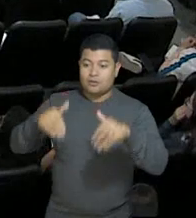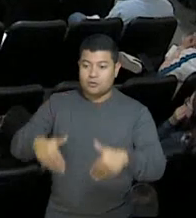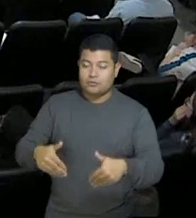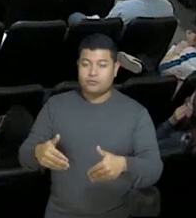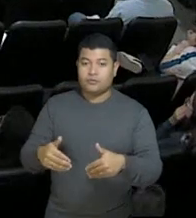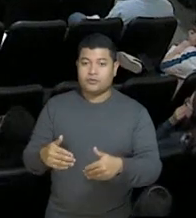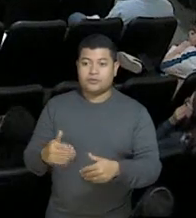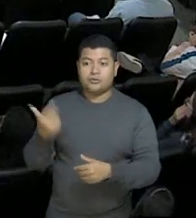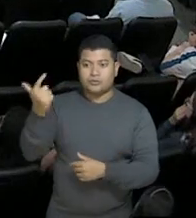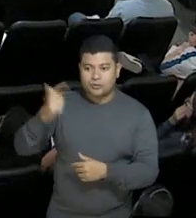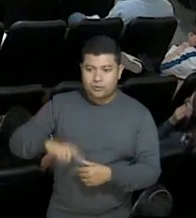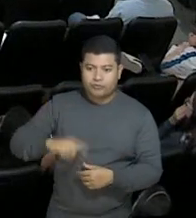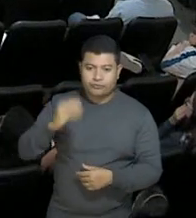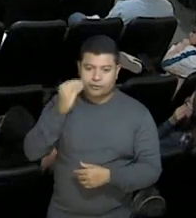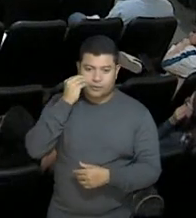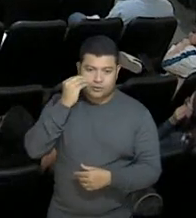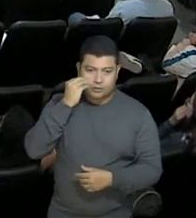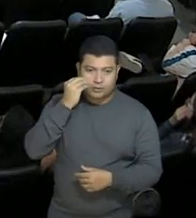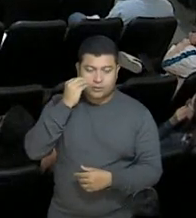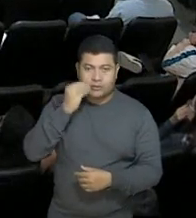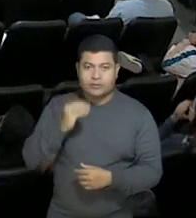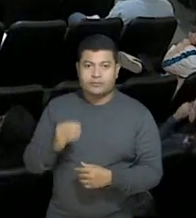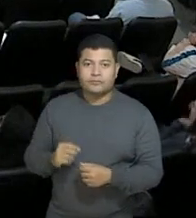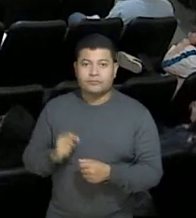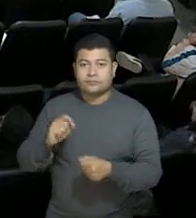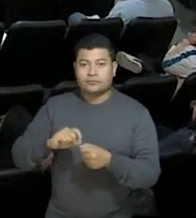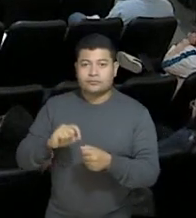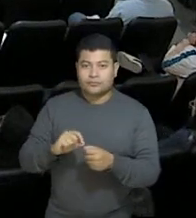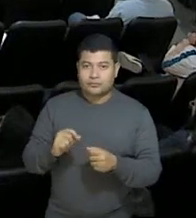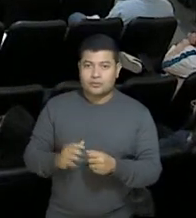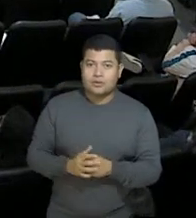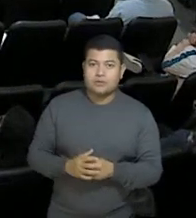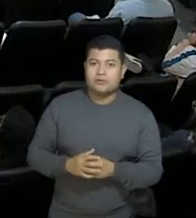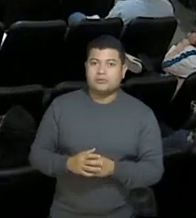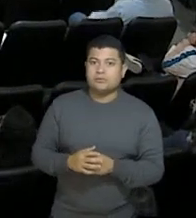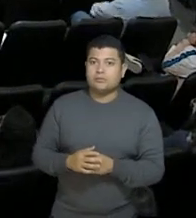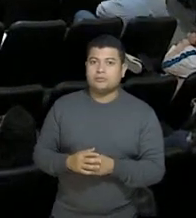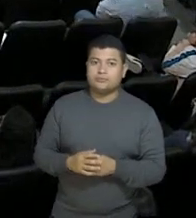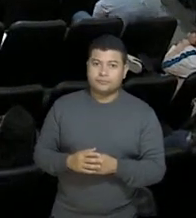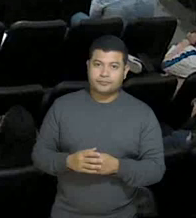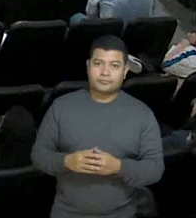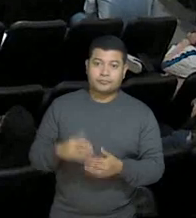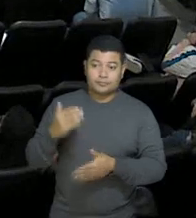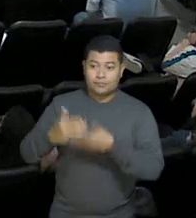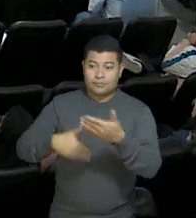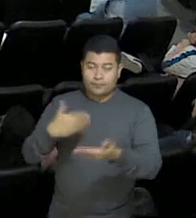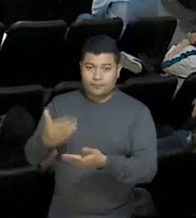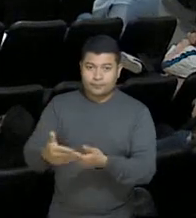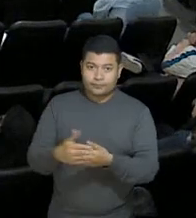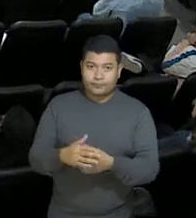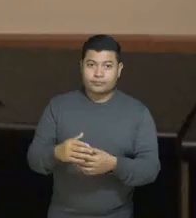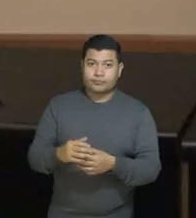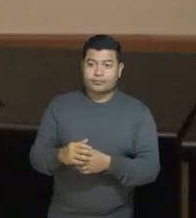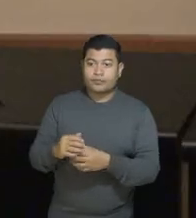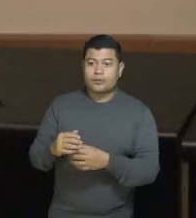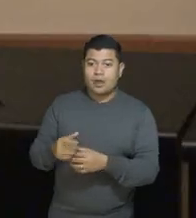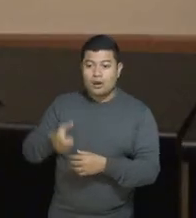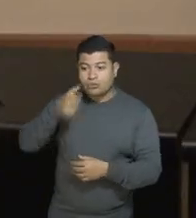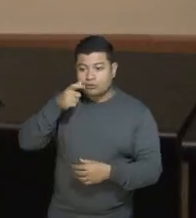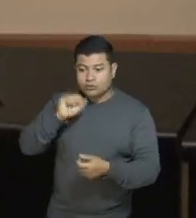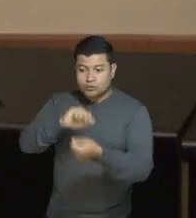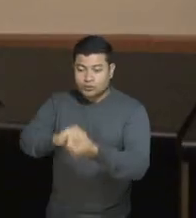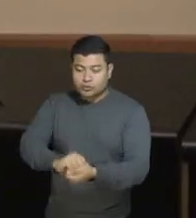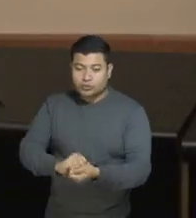esses testes. Esse é um recorte, tá? Foi feito depois um acompanhamento por mais 2 anos, foi feito um